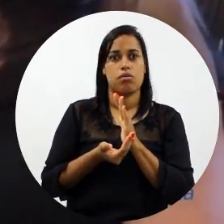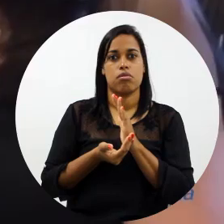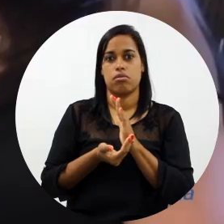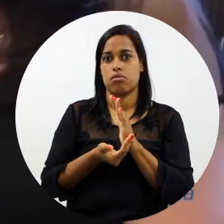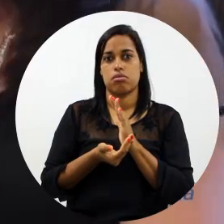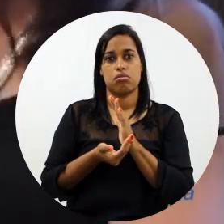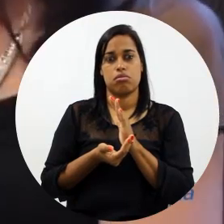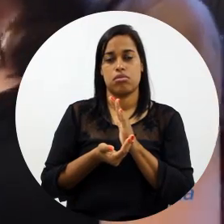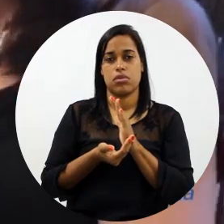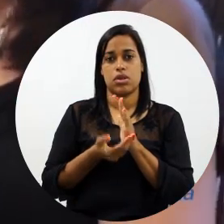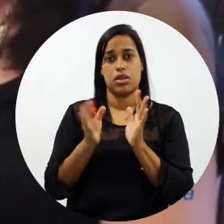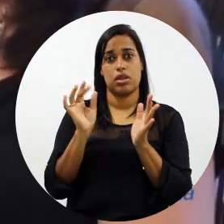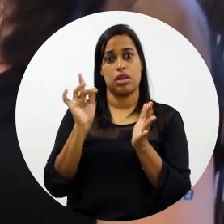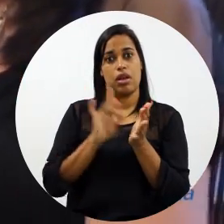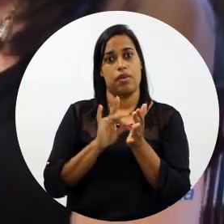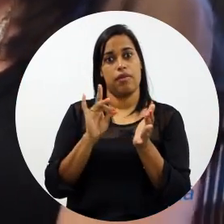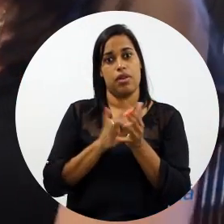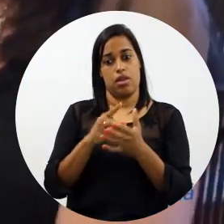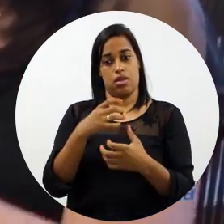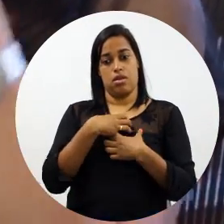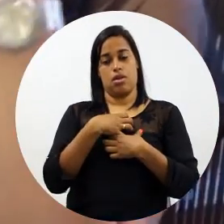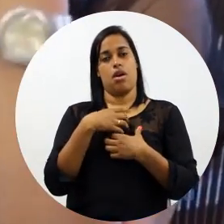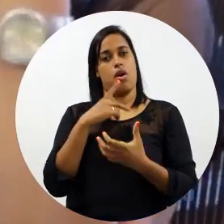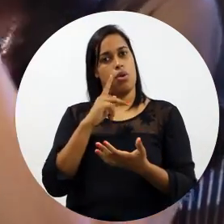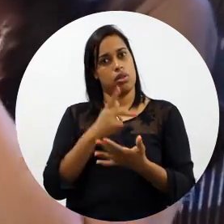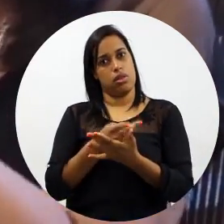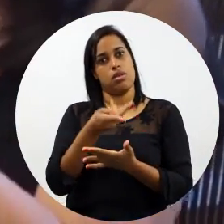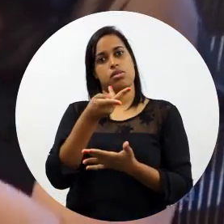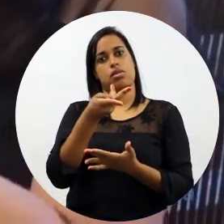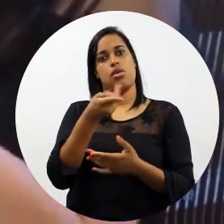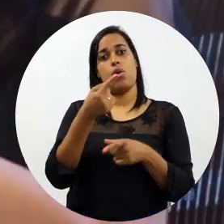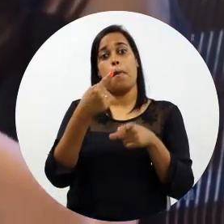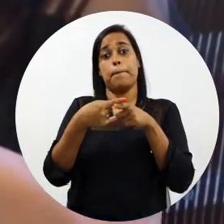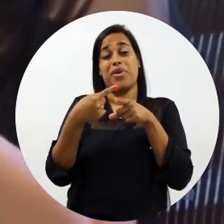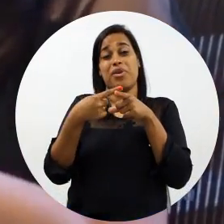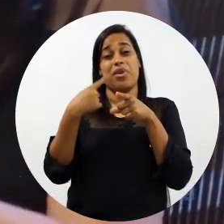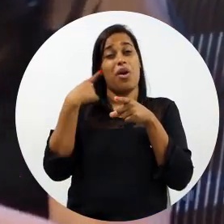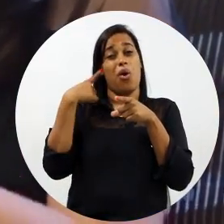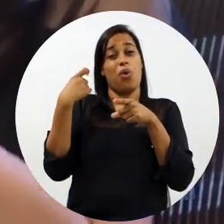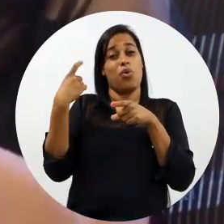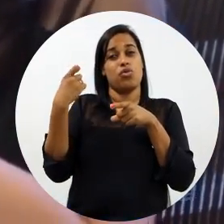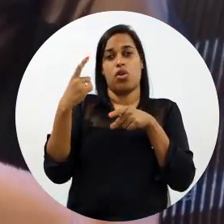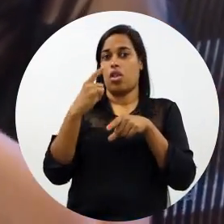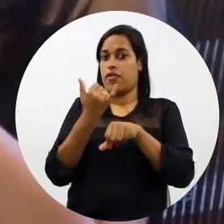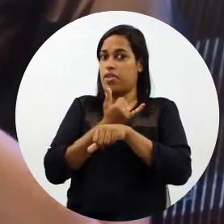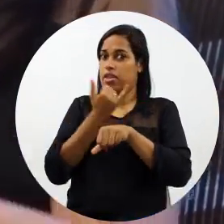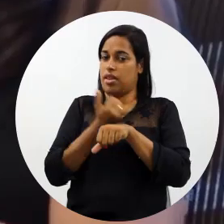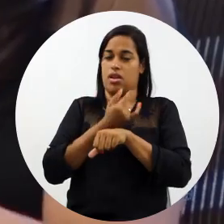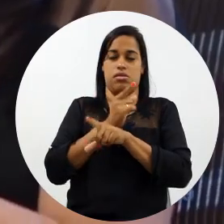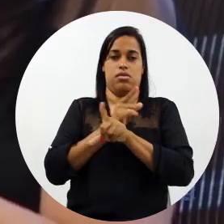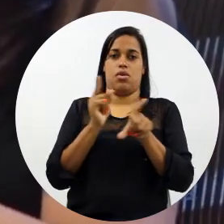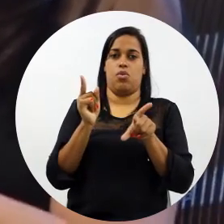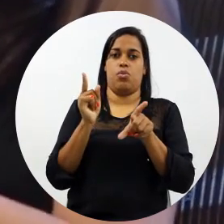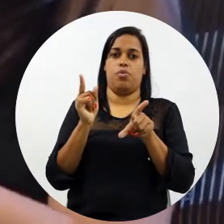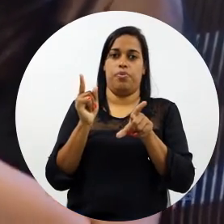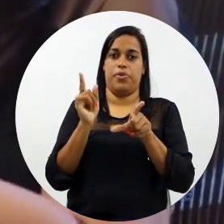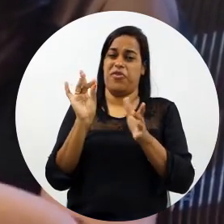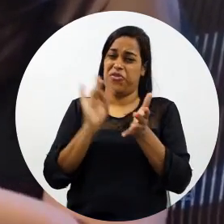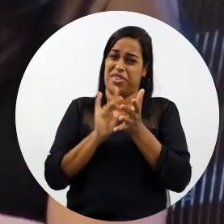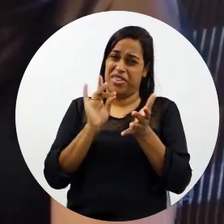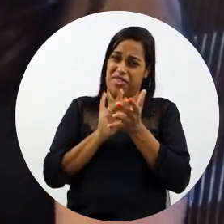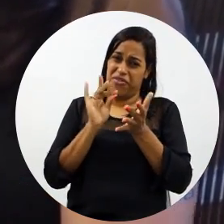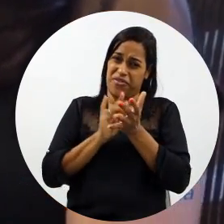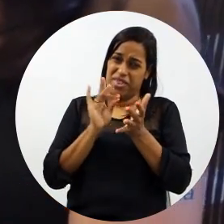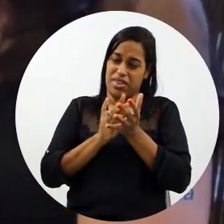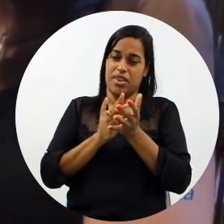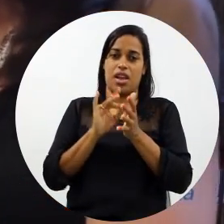uma sensação de que de verdade tinha sido verdade, porque o som não foi de teste, o som foi como se